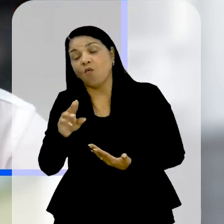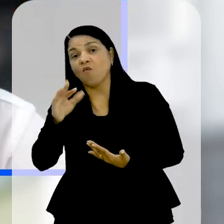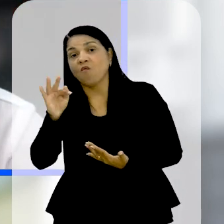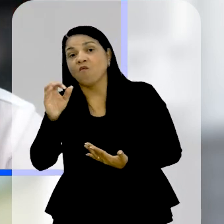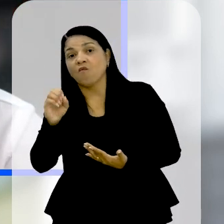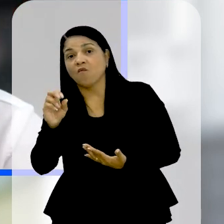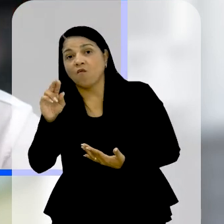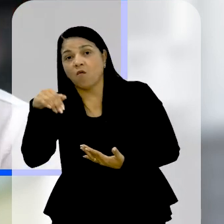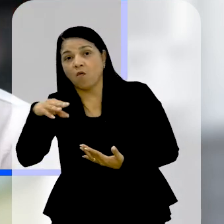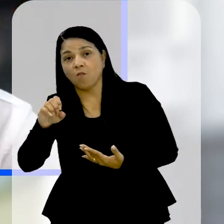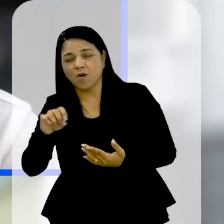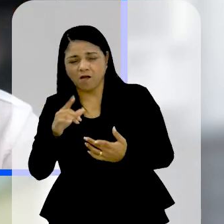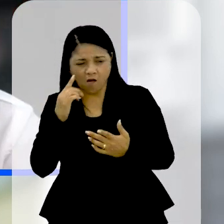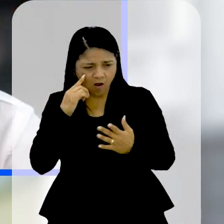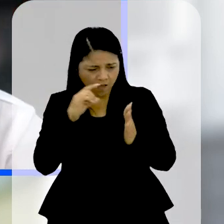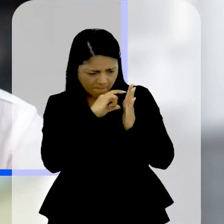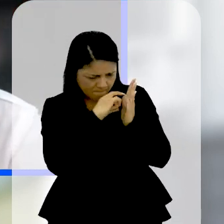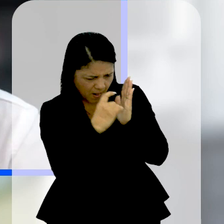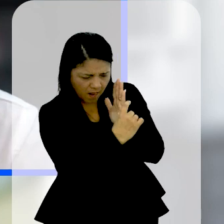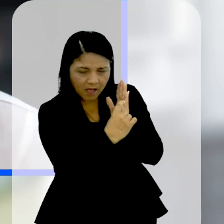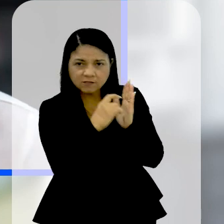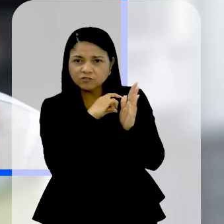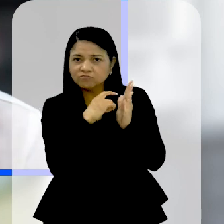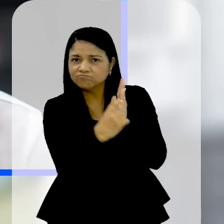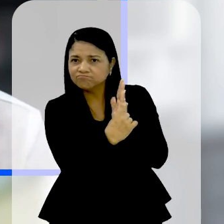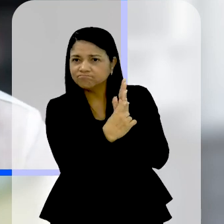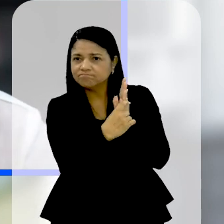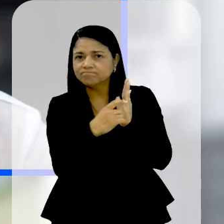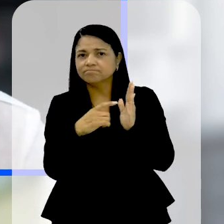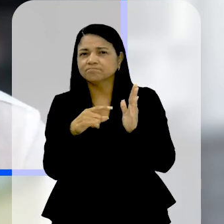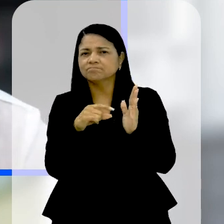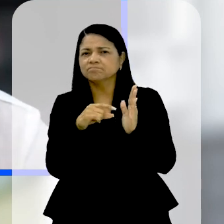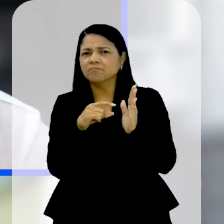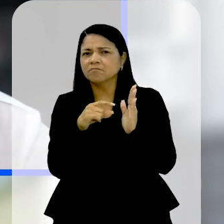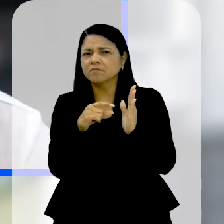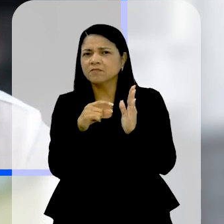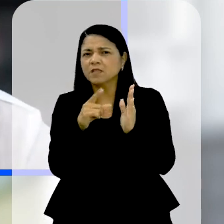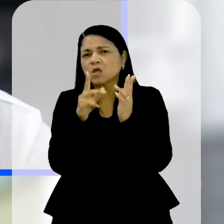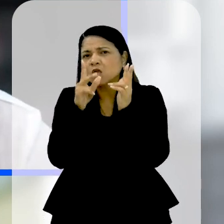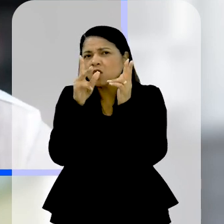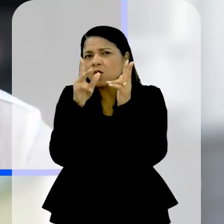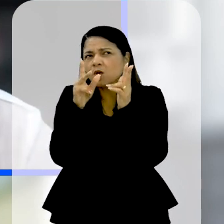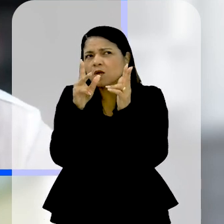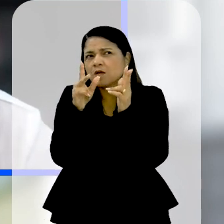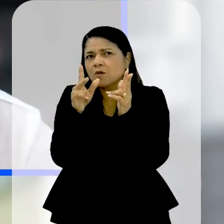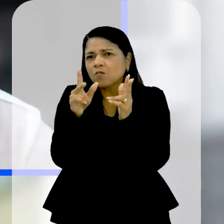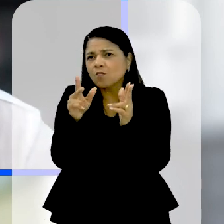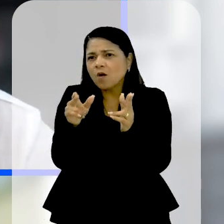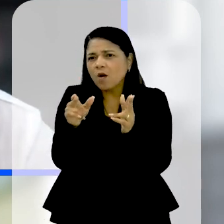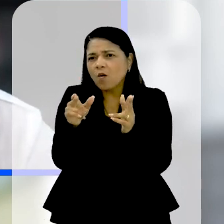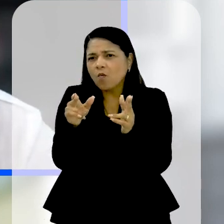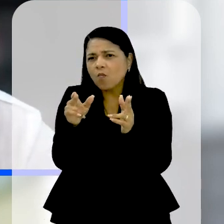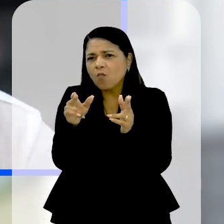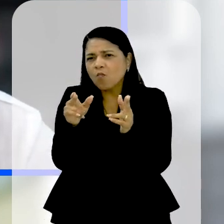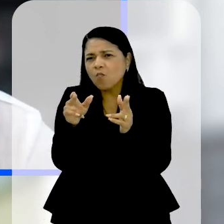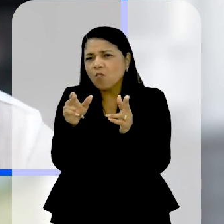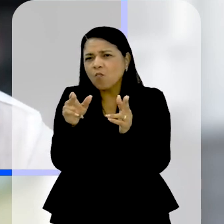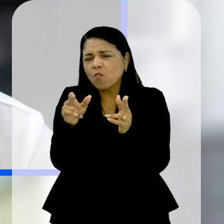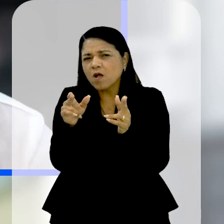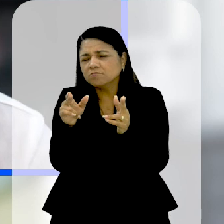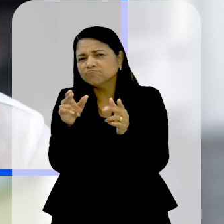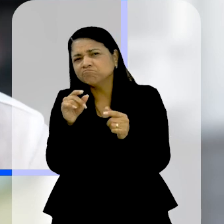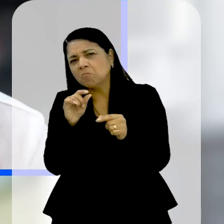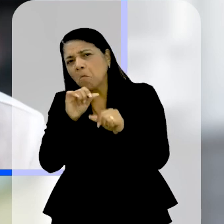infantil. Você vai olhar as embalagens do composto lácteo e da fórmula infantil, são praticamente idênticas.